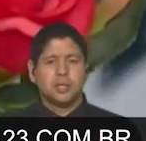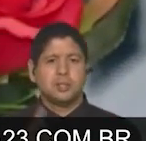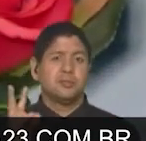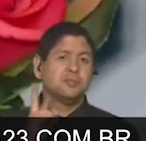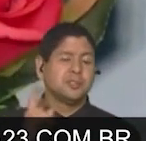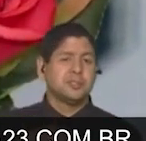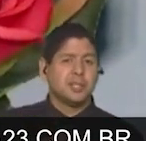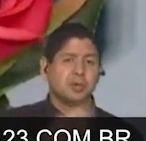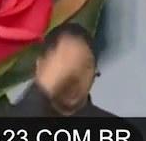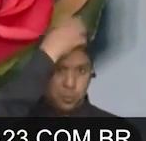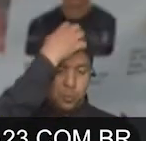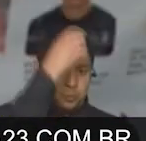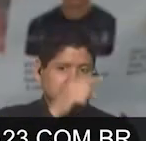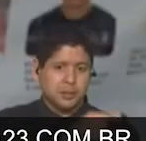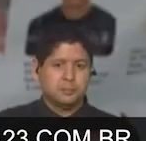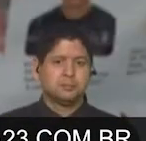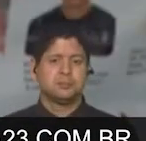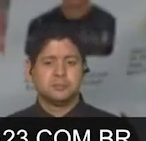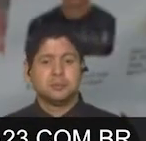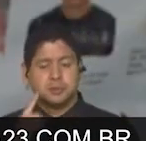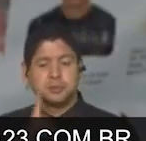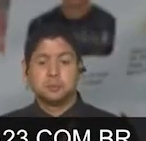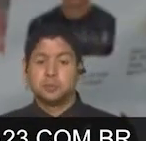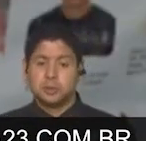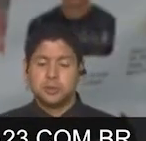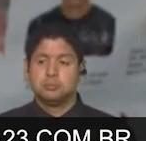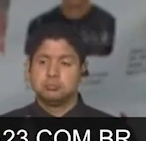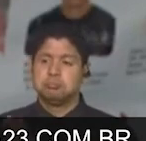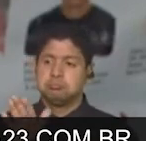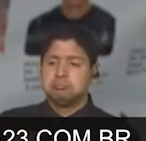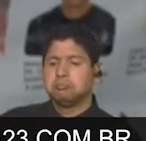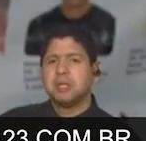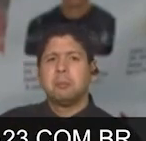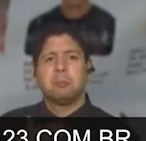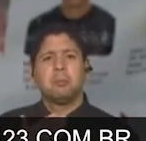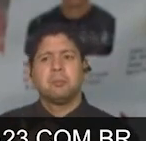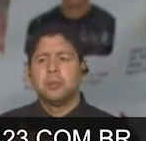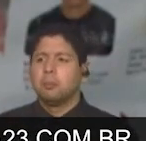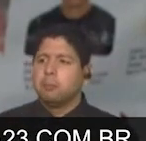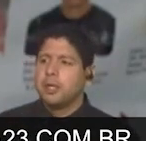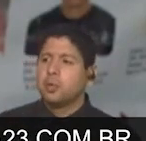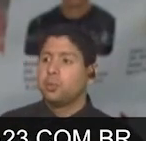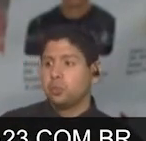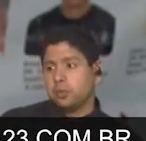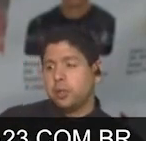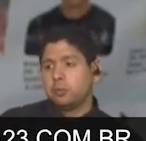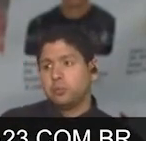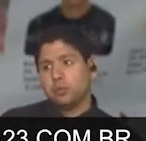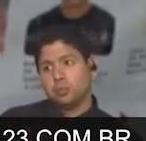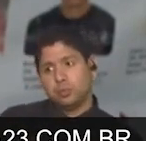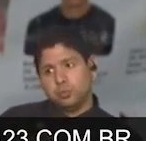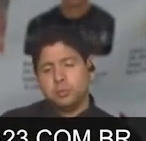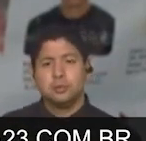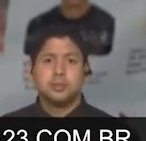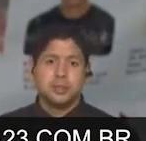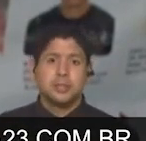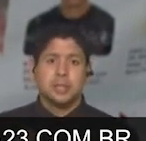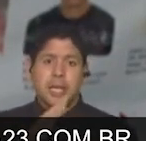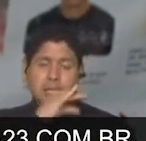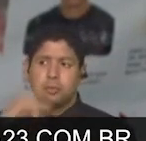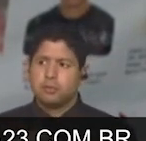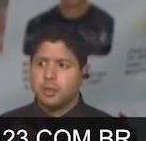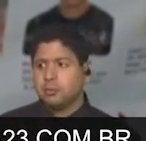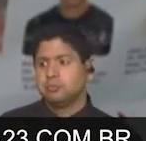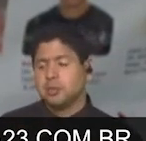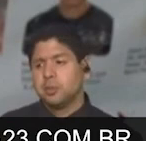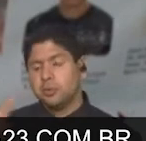como se fossem culpadas. Você chega numa delegacia para registrar a ocorrência do desaparecimento. Se é um adulto, eles